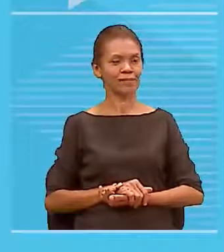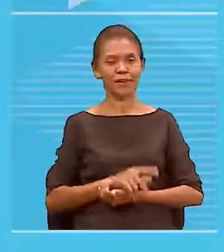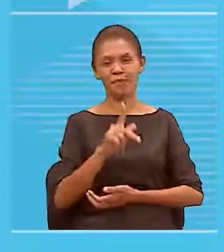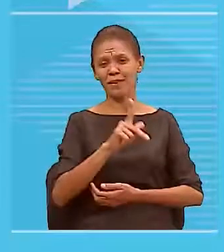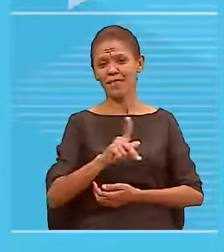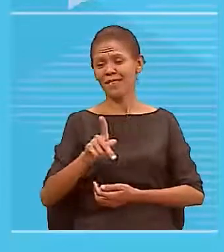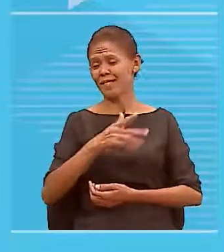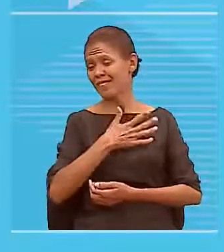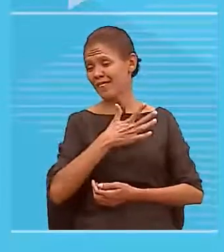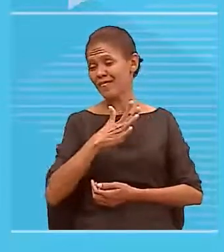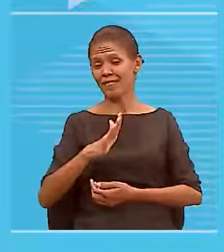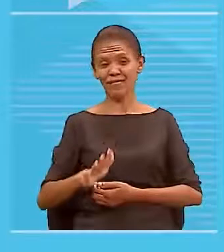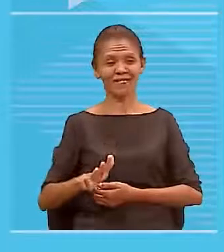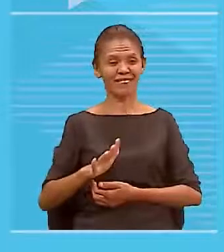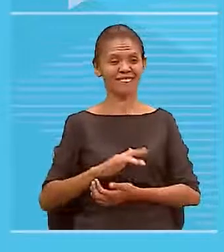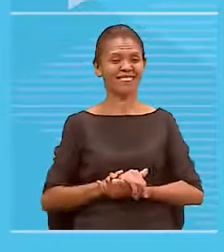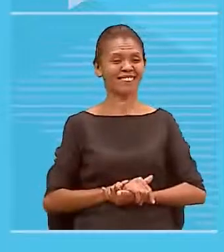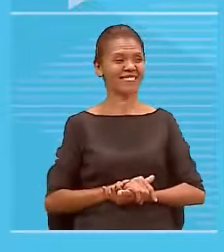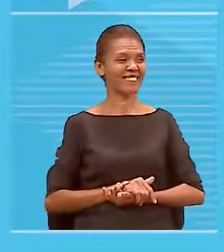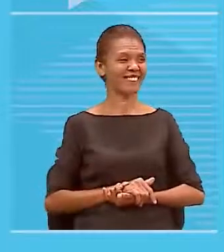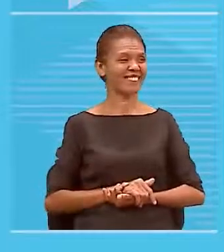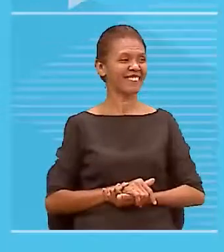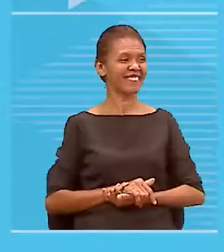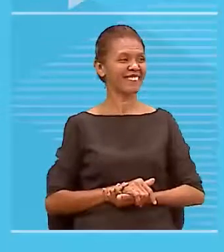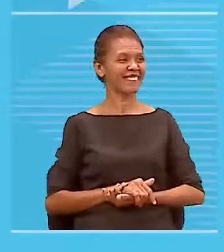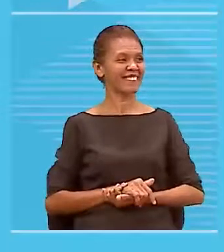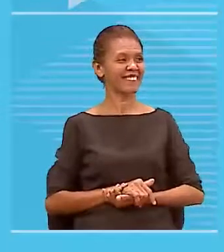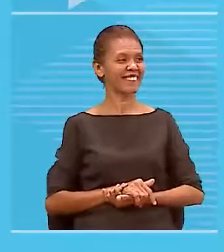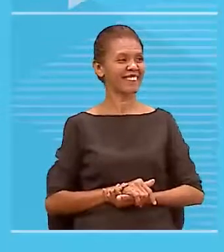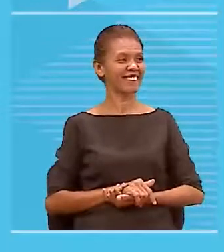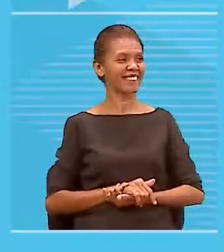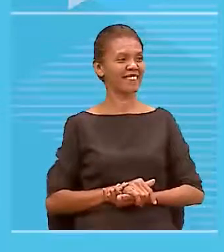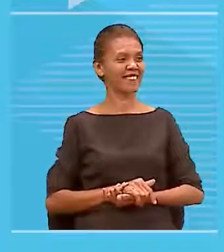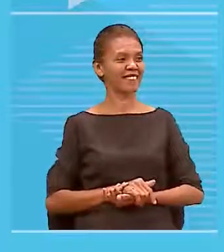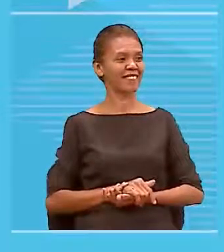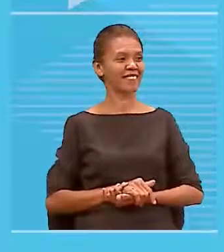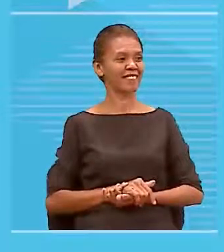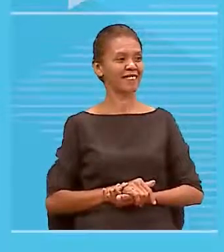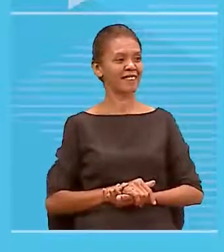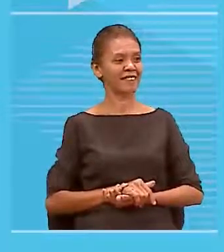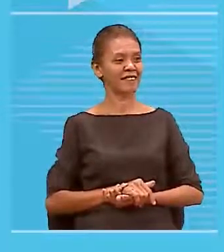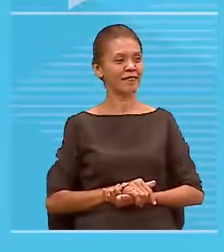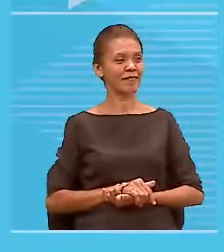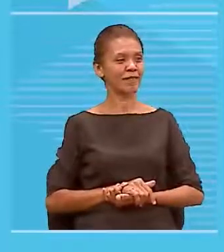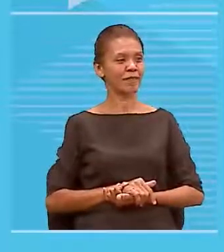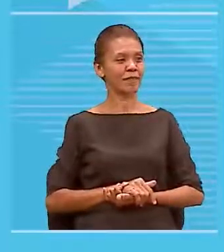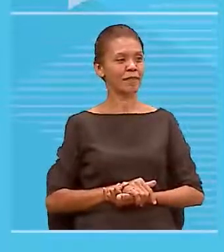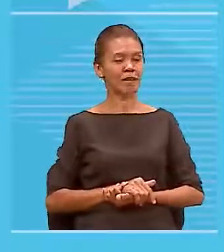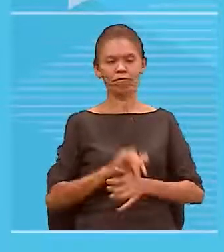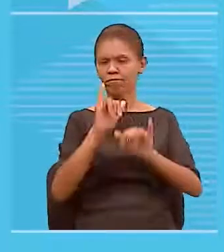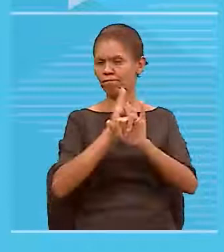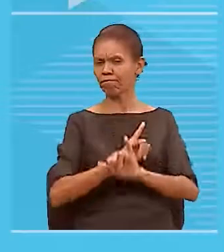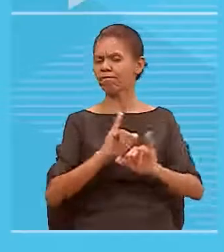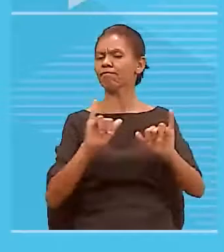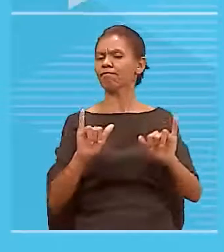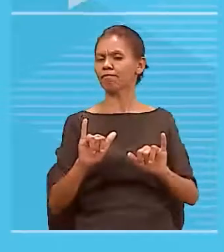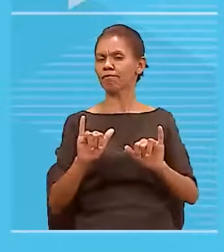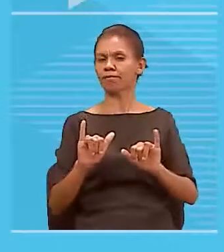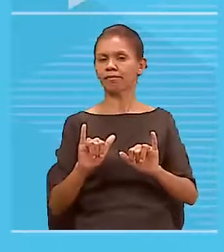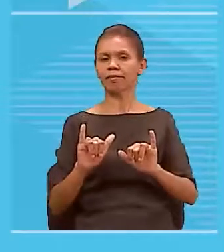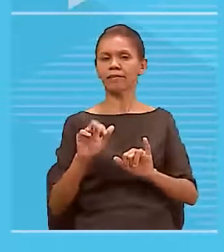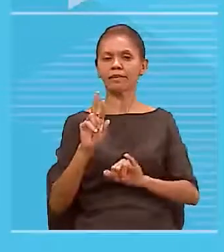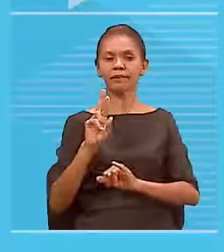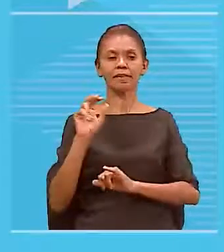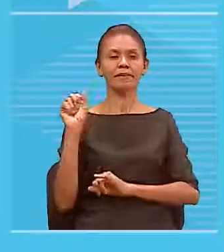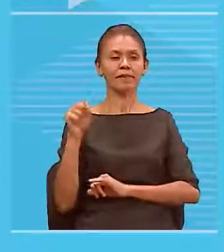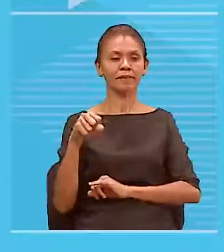aguento nada não vou mentir né então quando fala do anúncio é aqui sim aqui é a